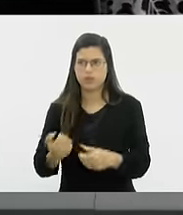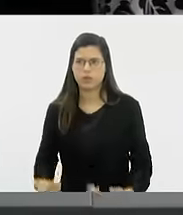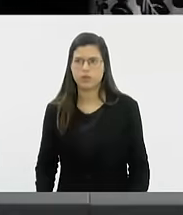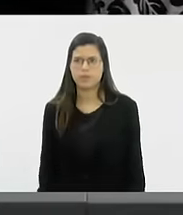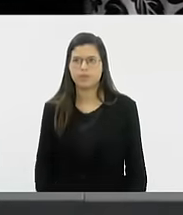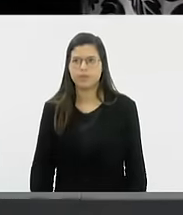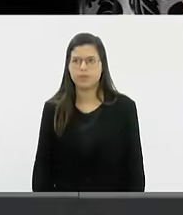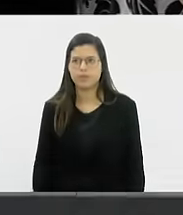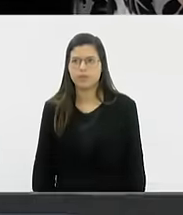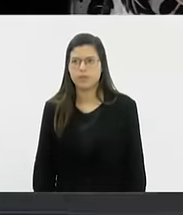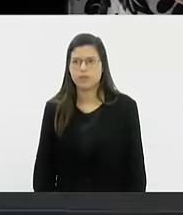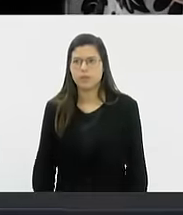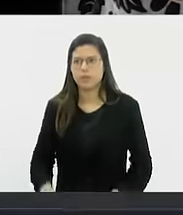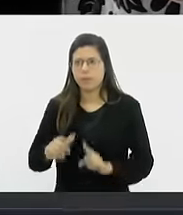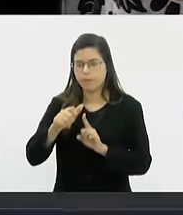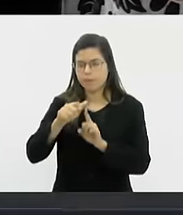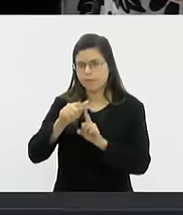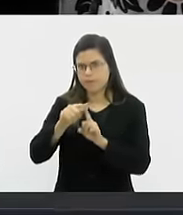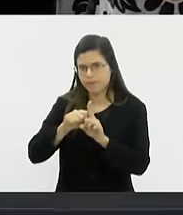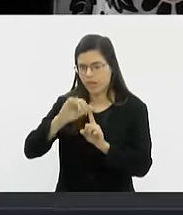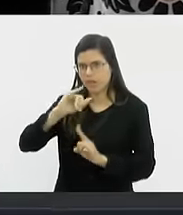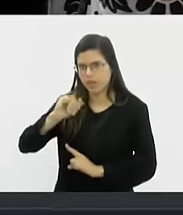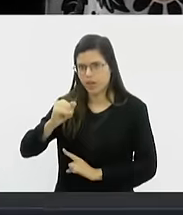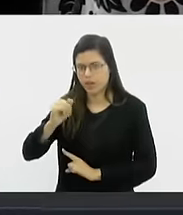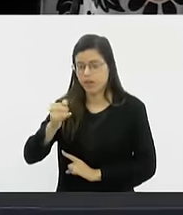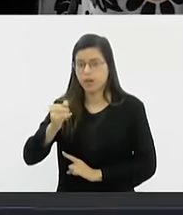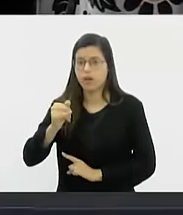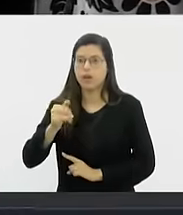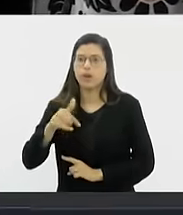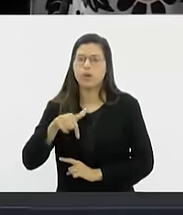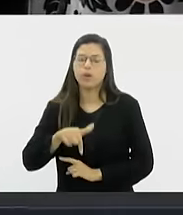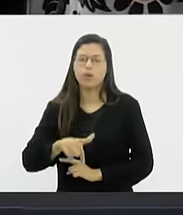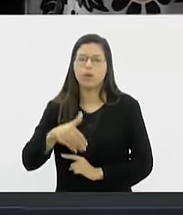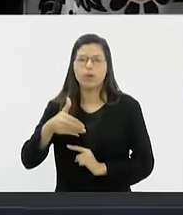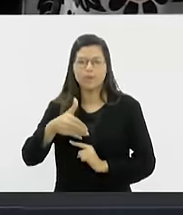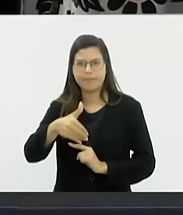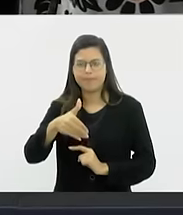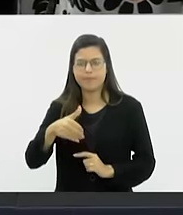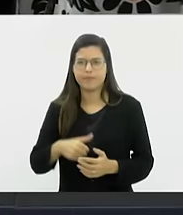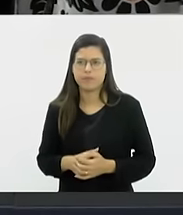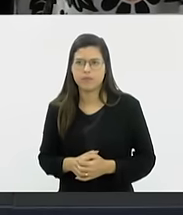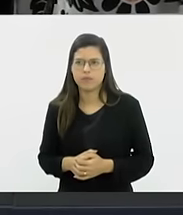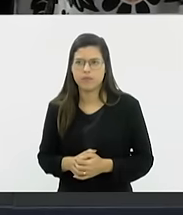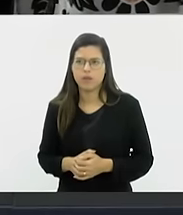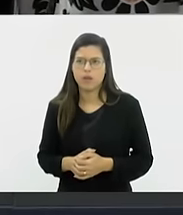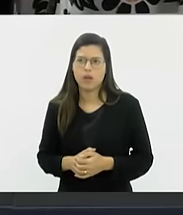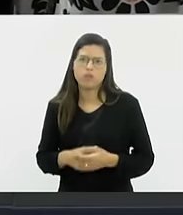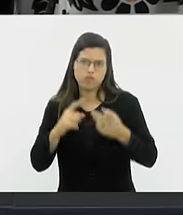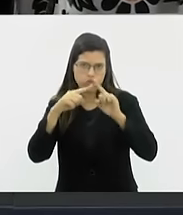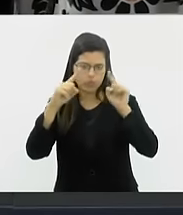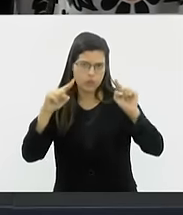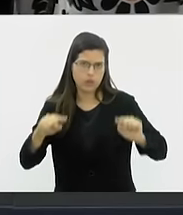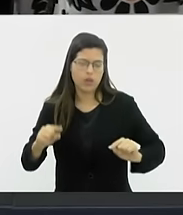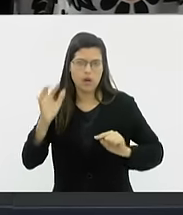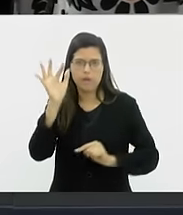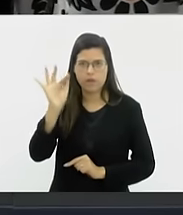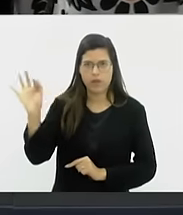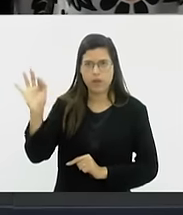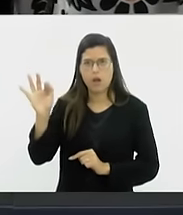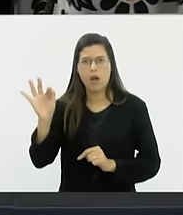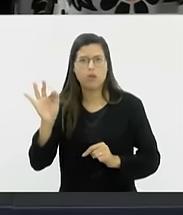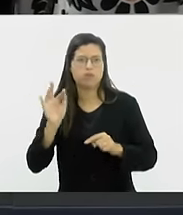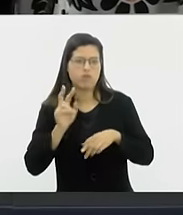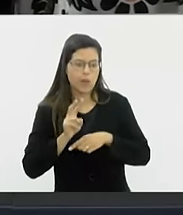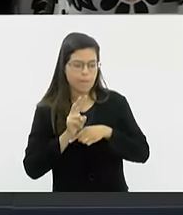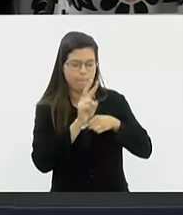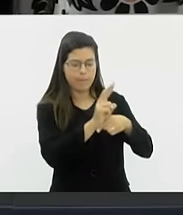A partir de janeiro, em função de eu ser servidor público federal, fui cedido ao Estado,